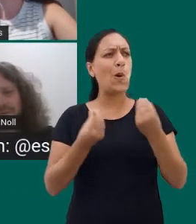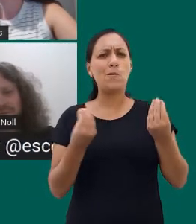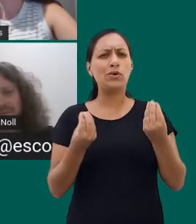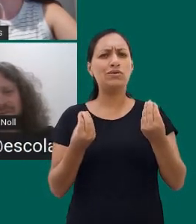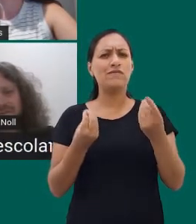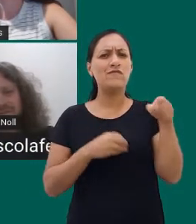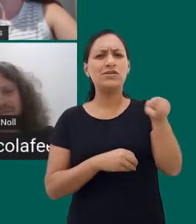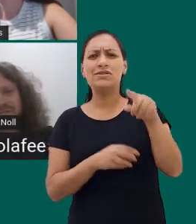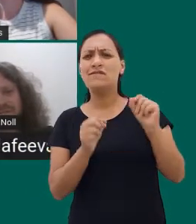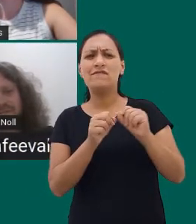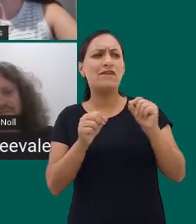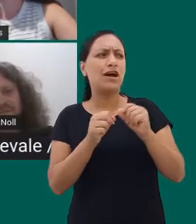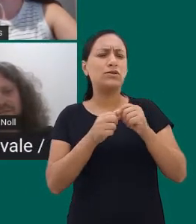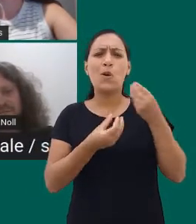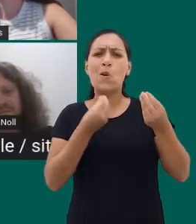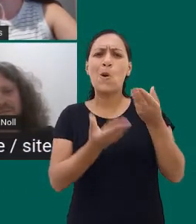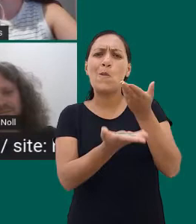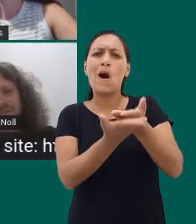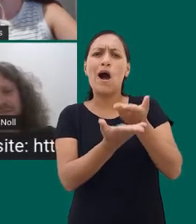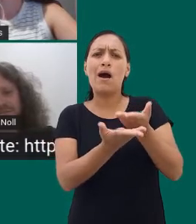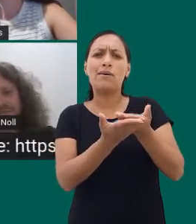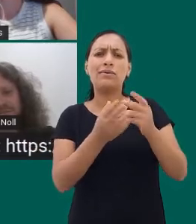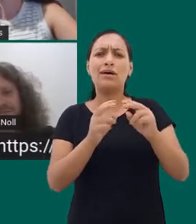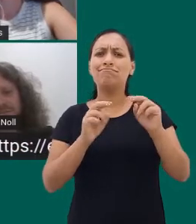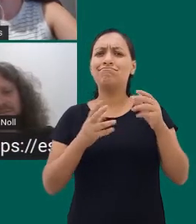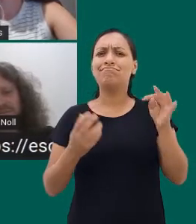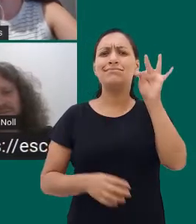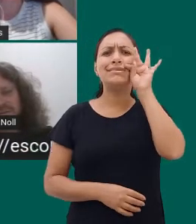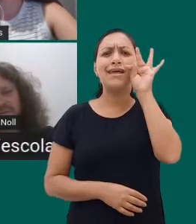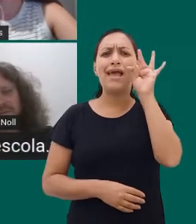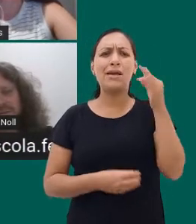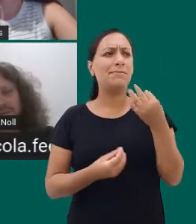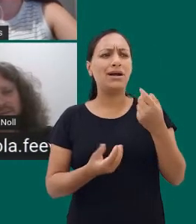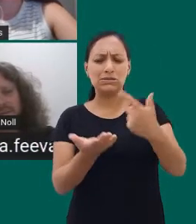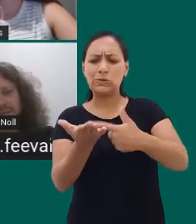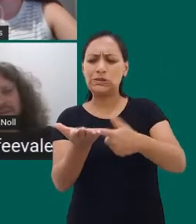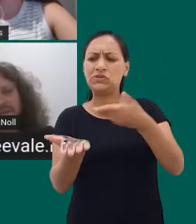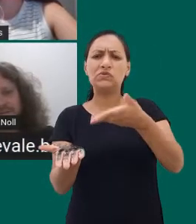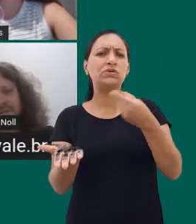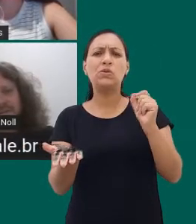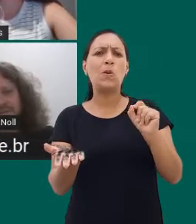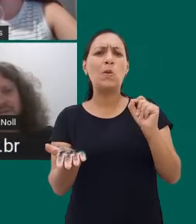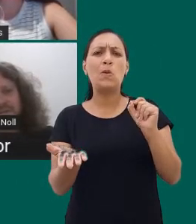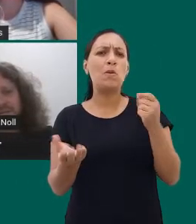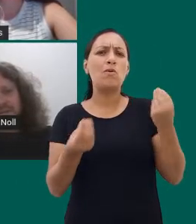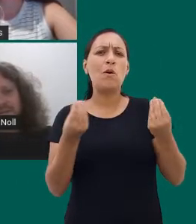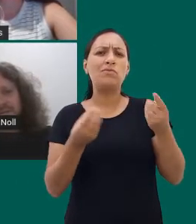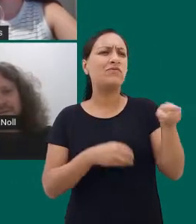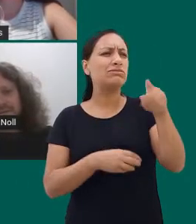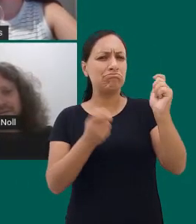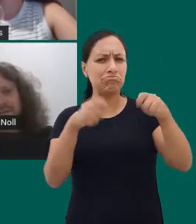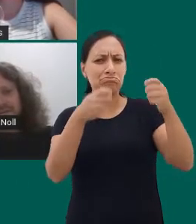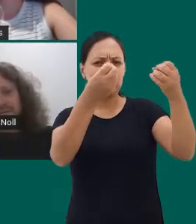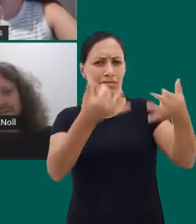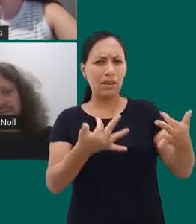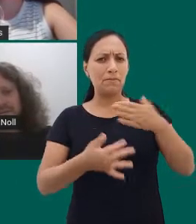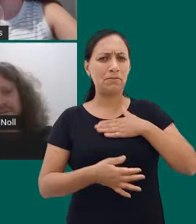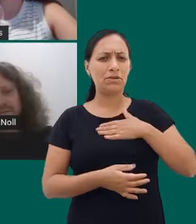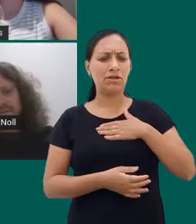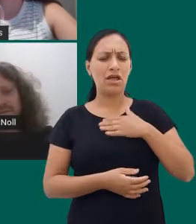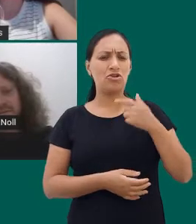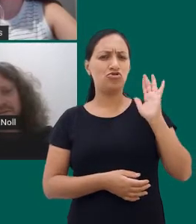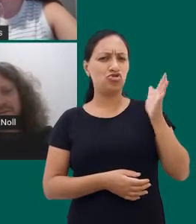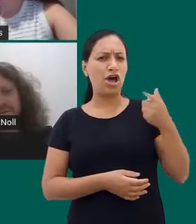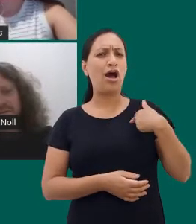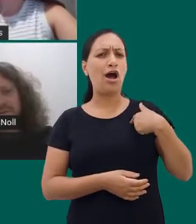faz? Como é que o professor dá aula? Cadê o teu tema no livro? Aquela coisa toda. Gente, vocês podiam me contar um pouquinho dessa história? Porque eu já ouvi